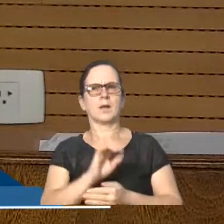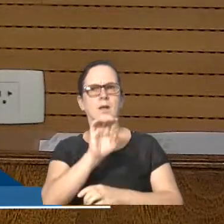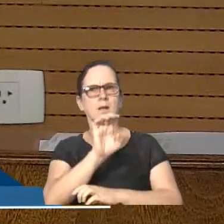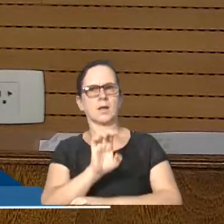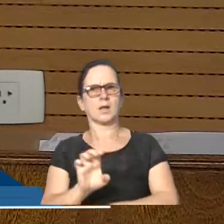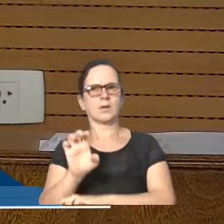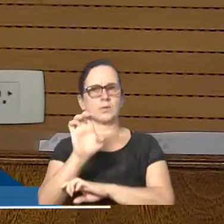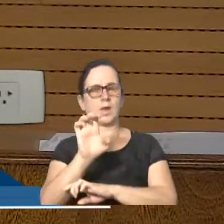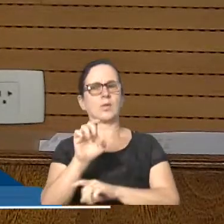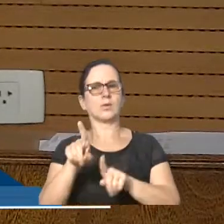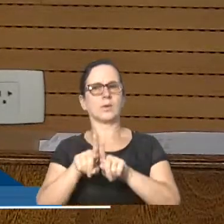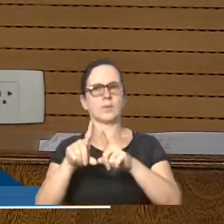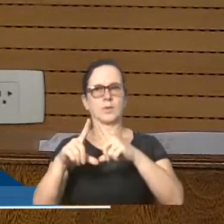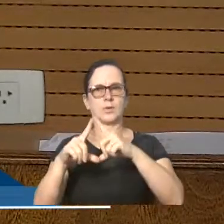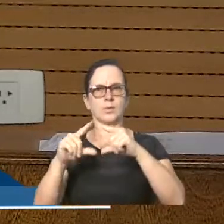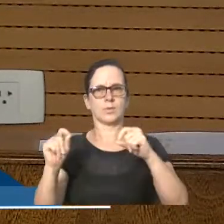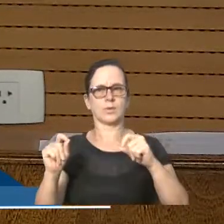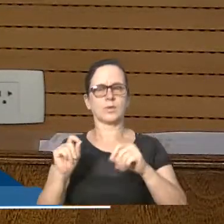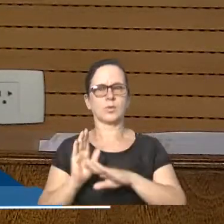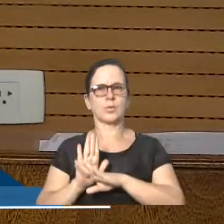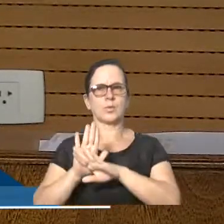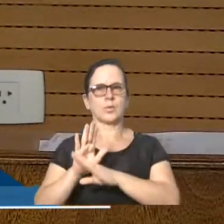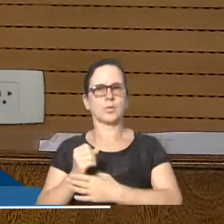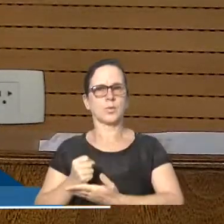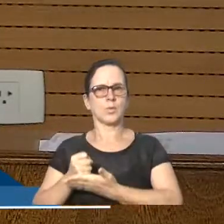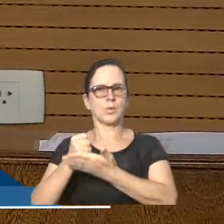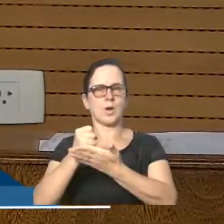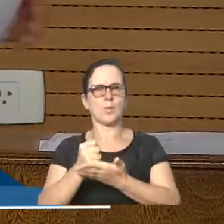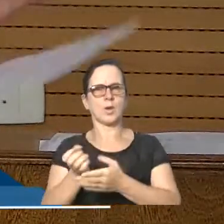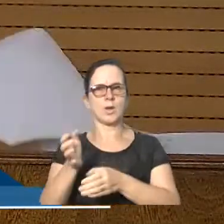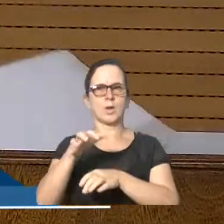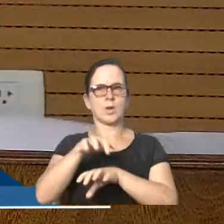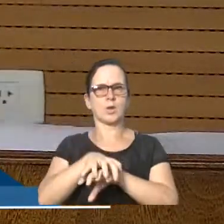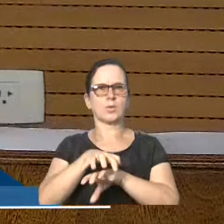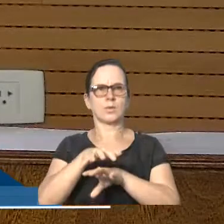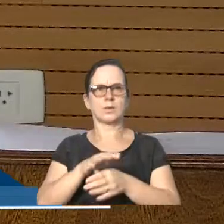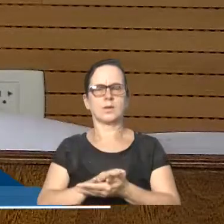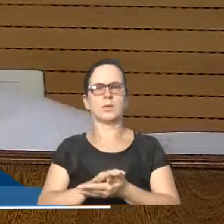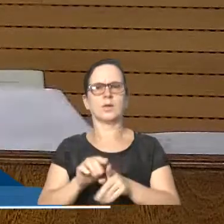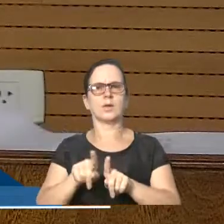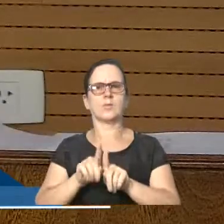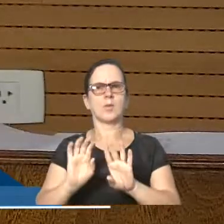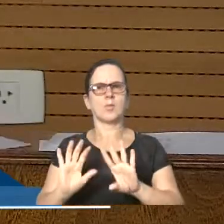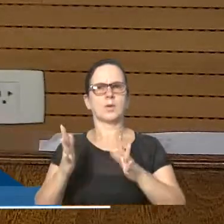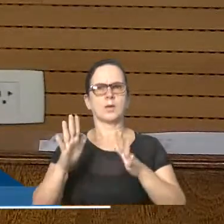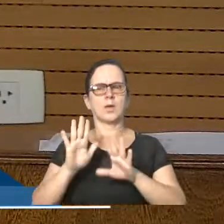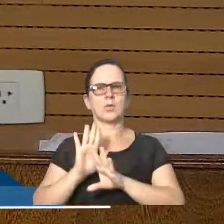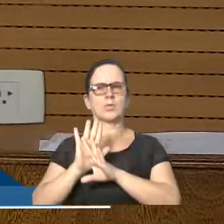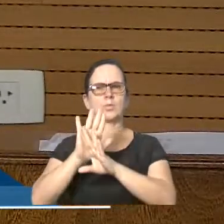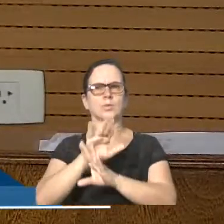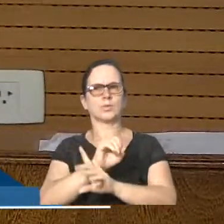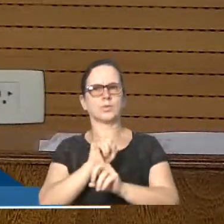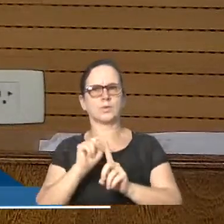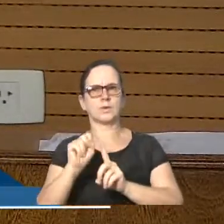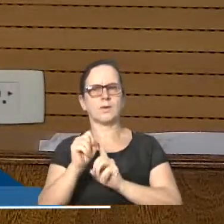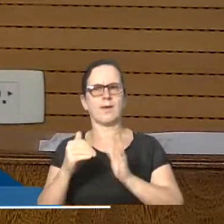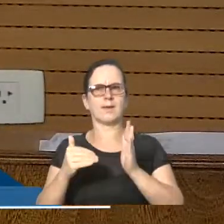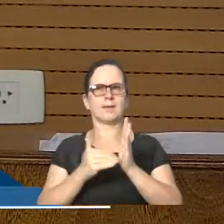e o Distrito Federal vincular o programa de apoio à inclusão e promoção social até